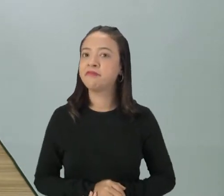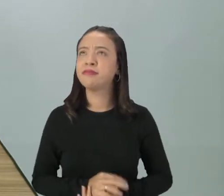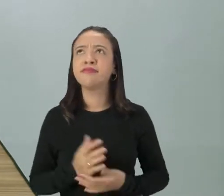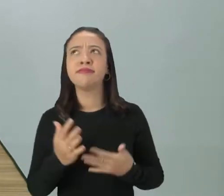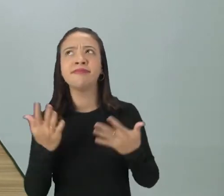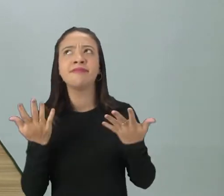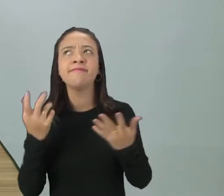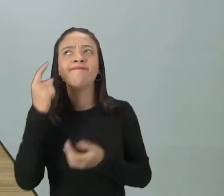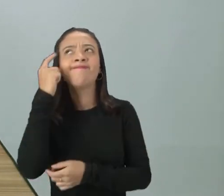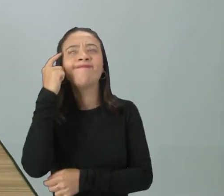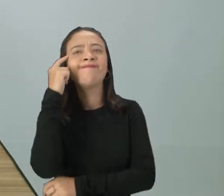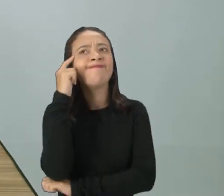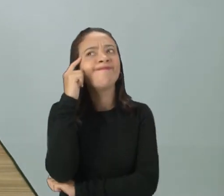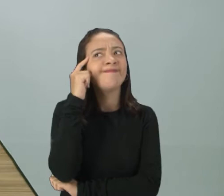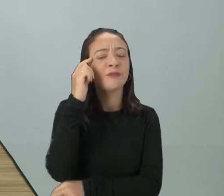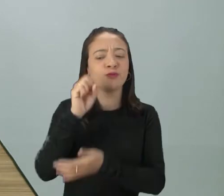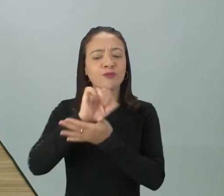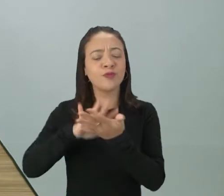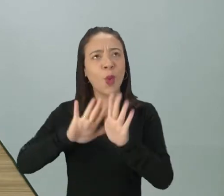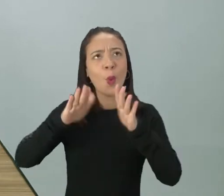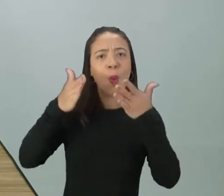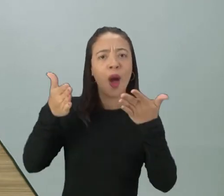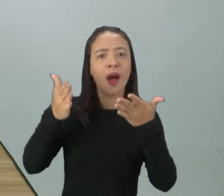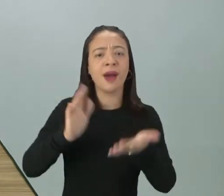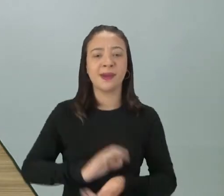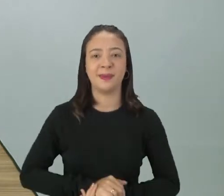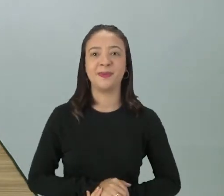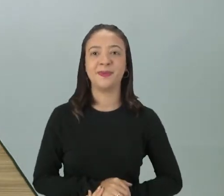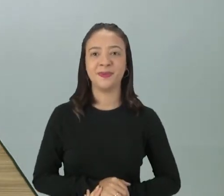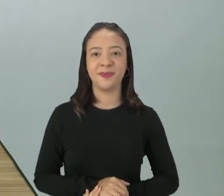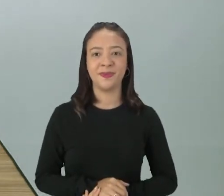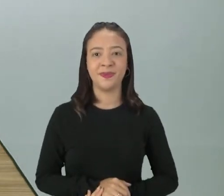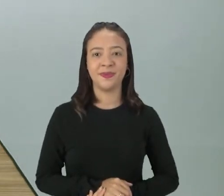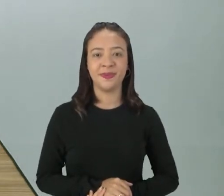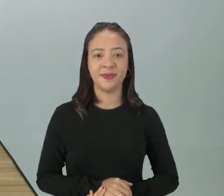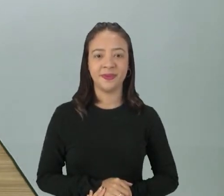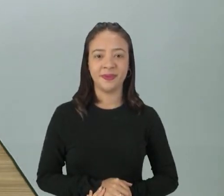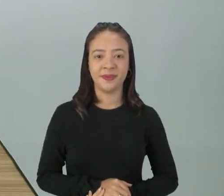próxima atividade? Vamos virar aqui a folha.